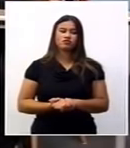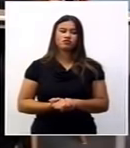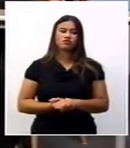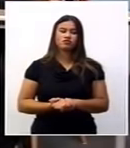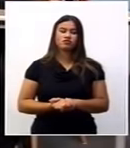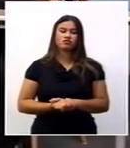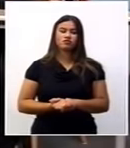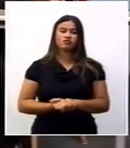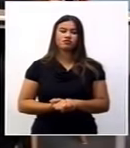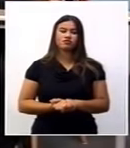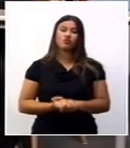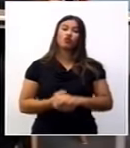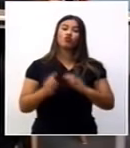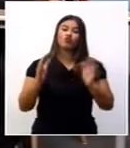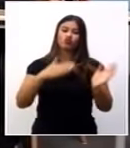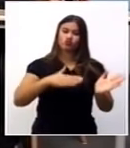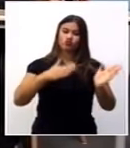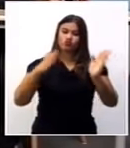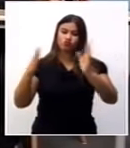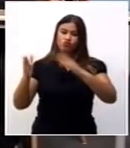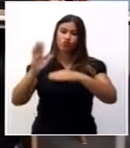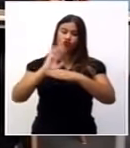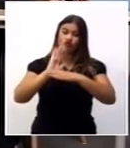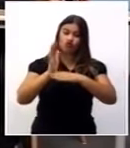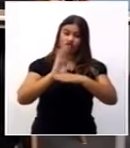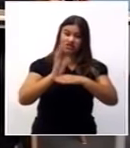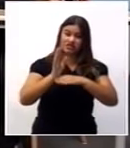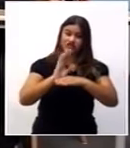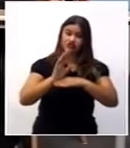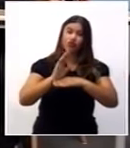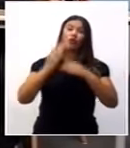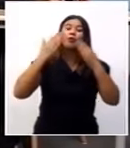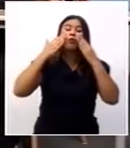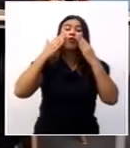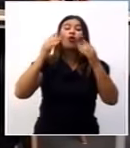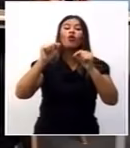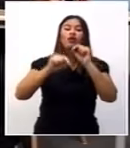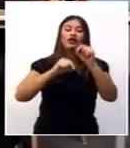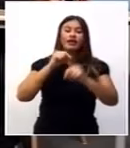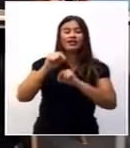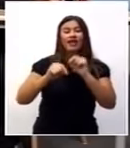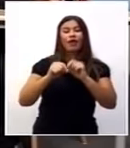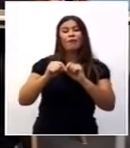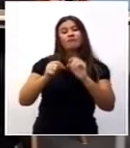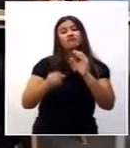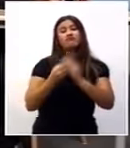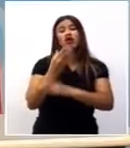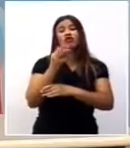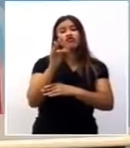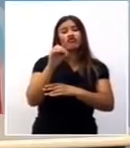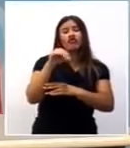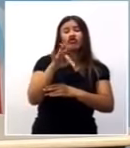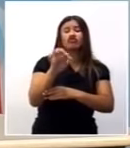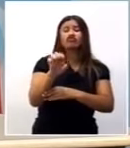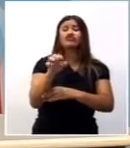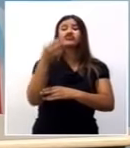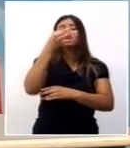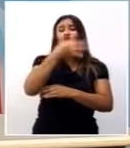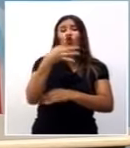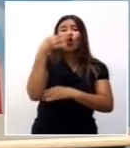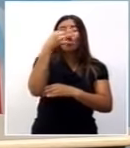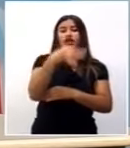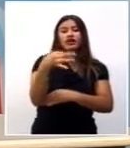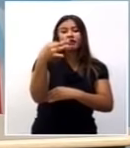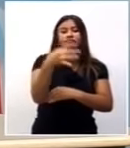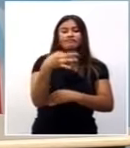O vídeo, ele passaria uma fonte histórica oral. Oral. O que seria uma fonte histórica oral? O vídeo, ele apresentaria um griot. Um